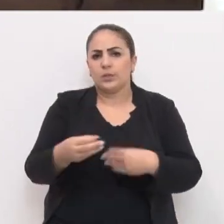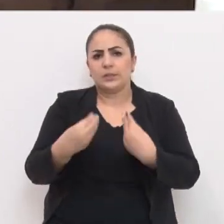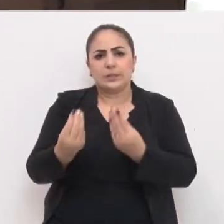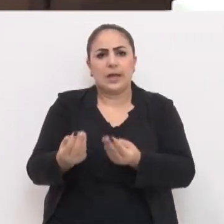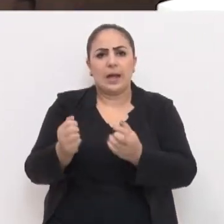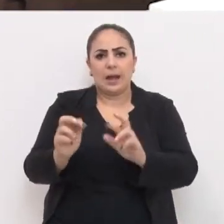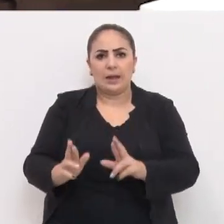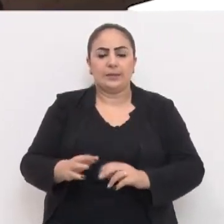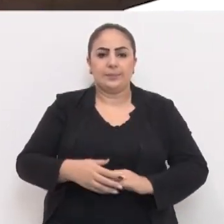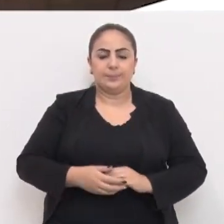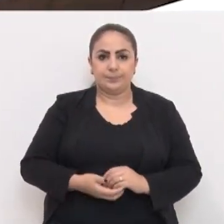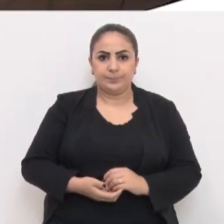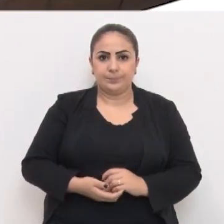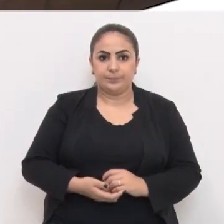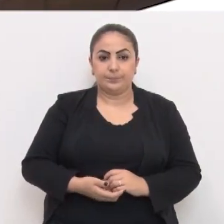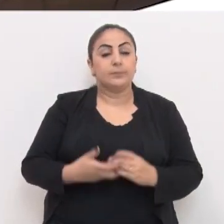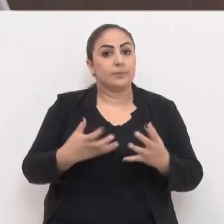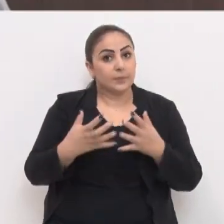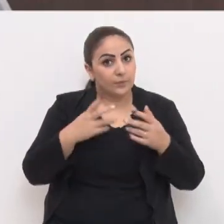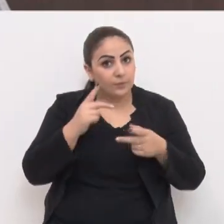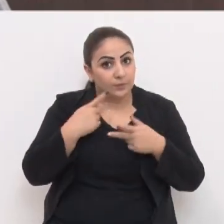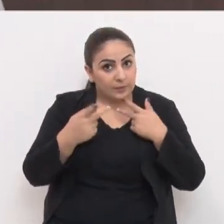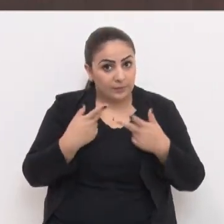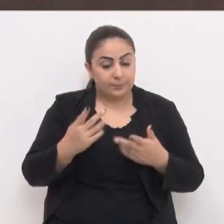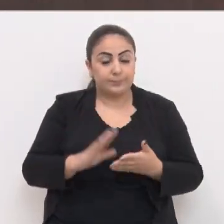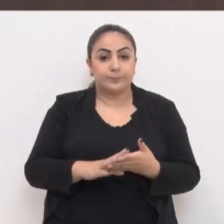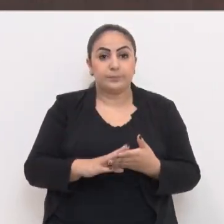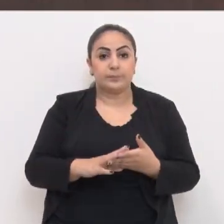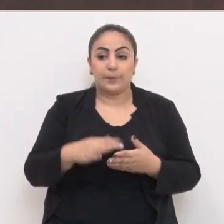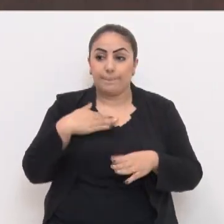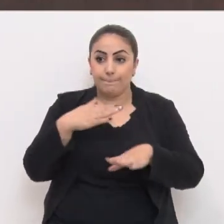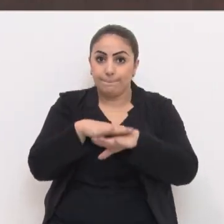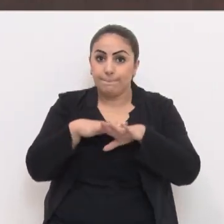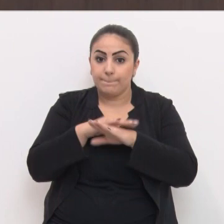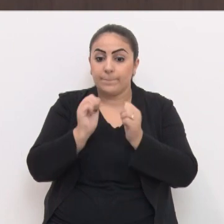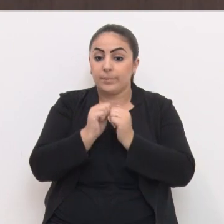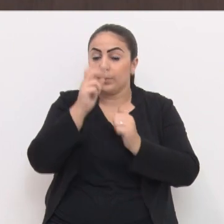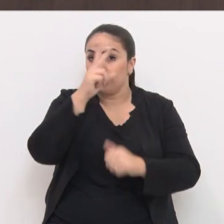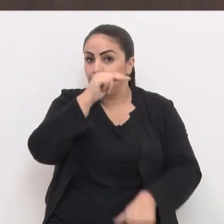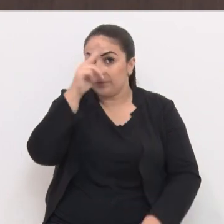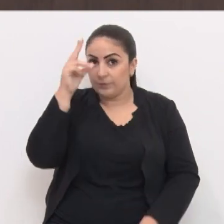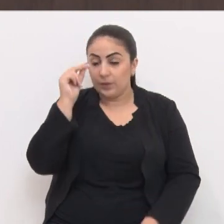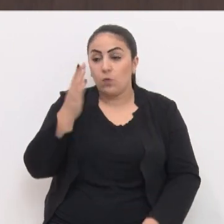doação do espaço. Quero fazer uma colocação e vou conversar com o prefeito.